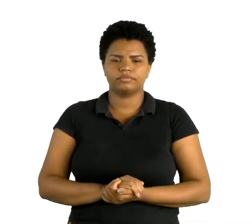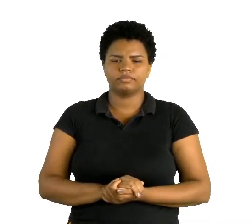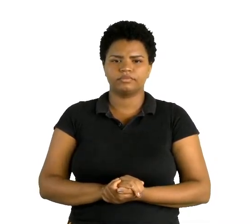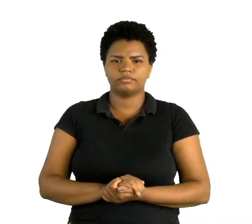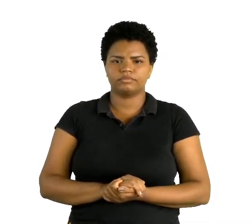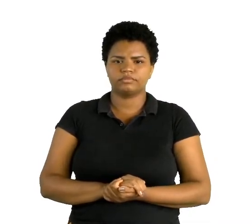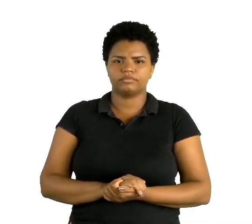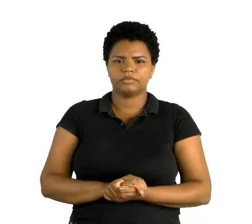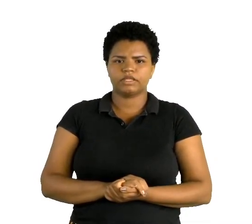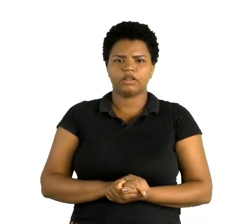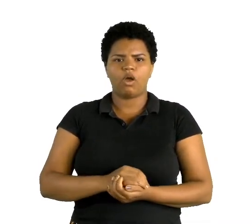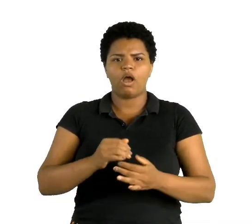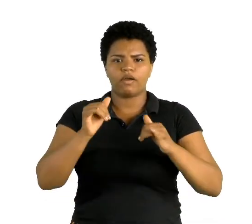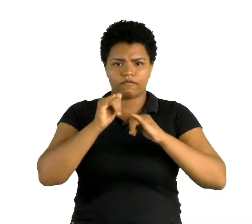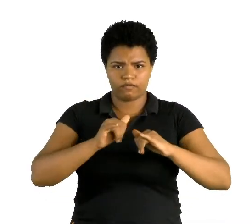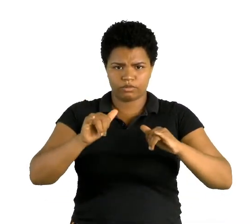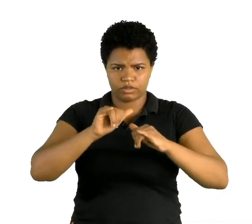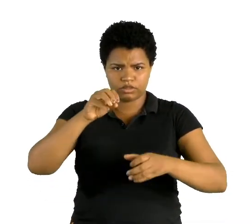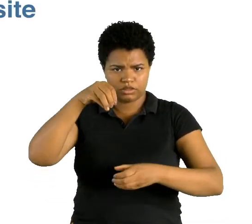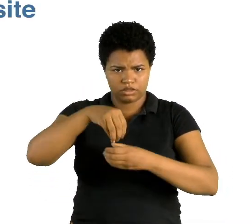com as informações do texto,